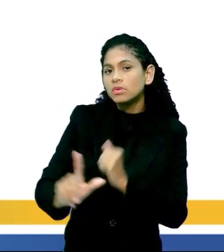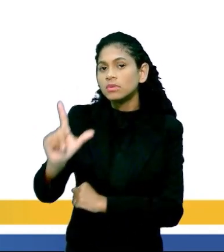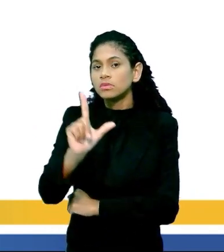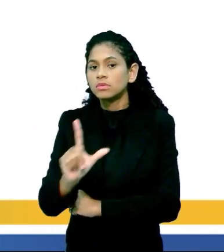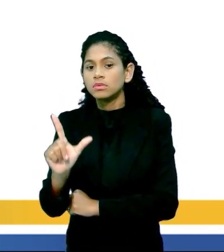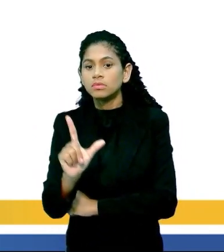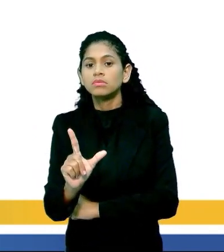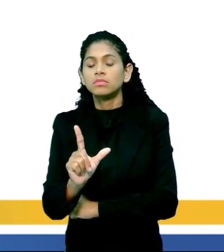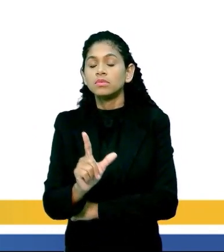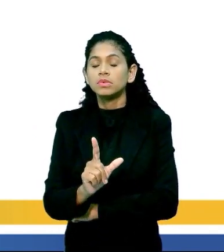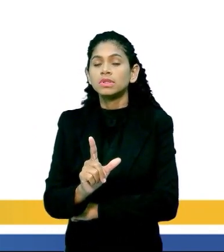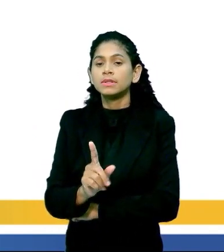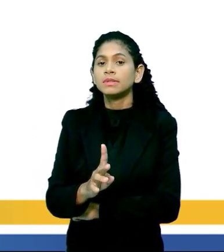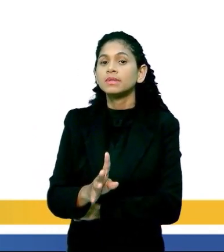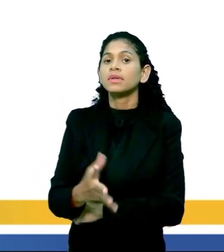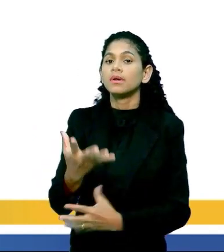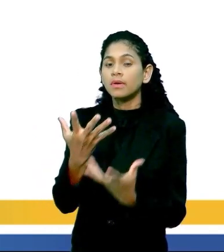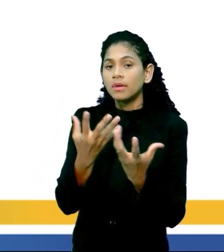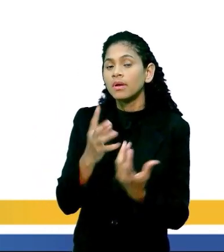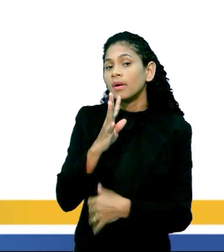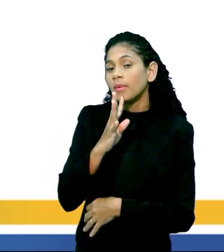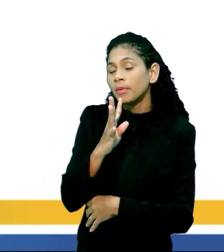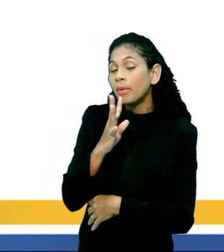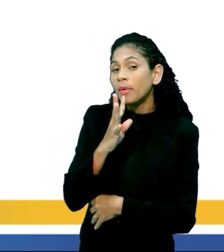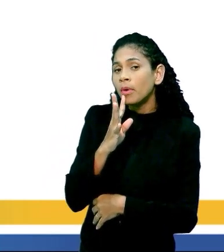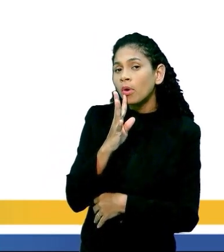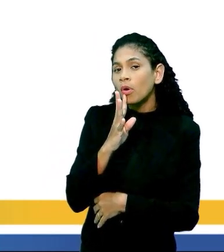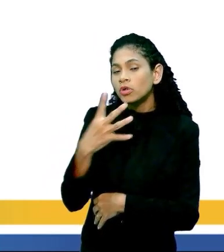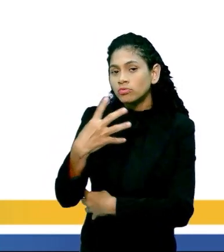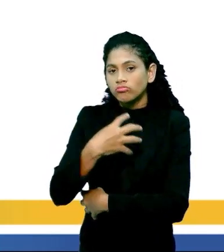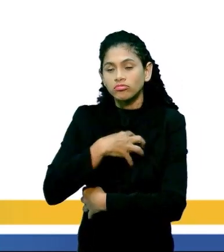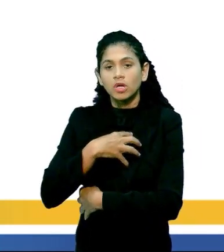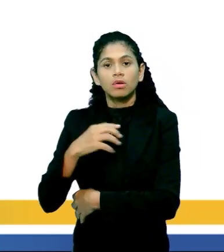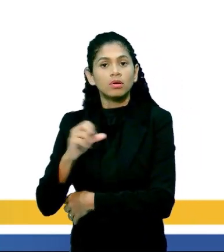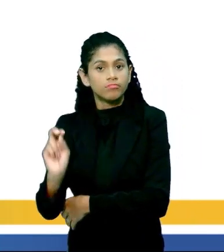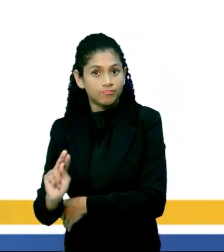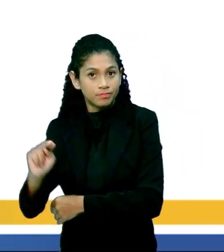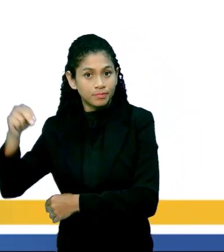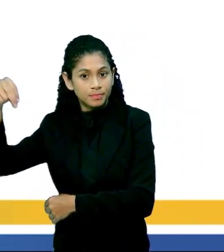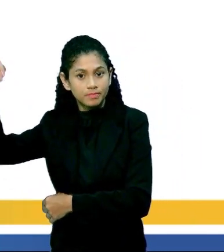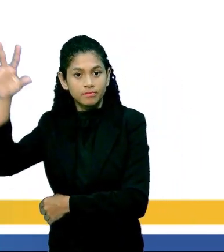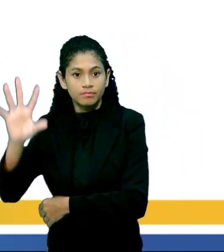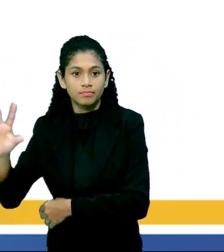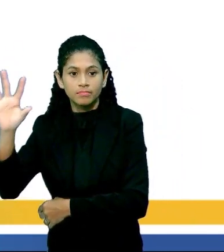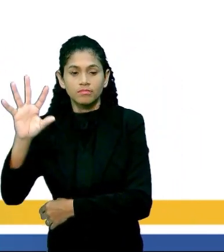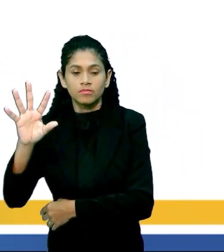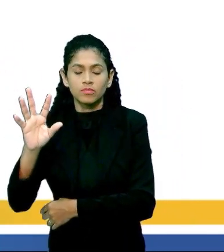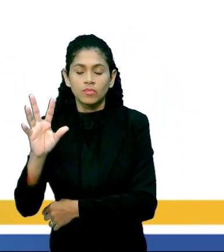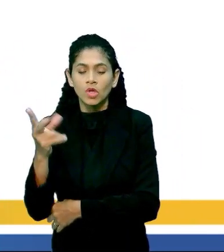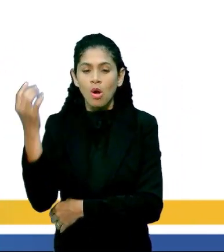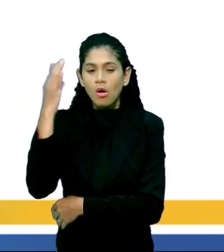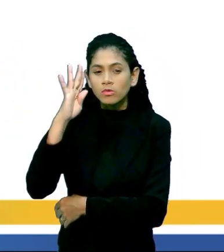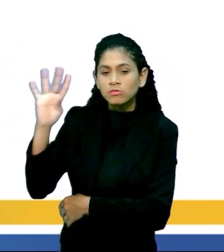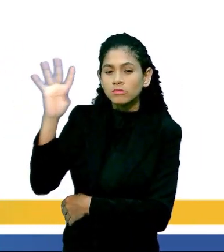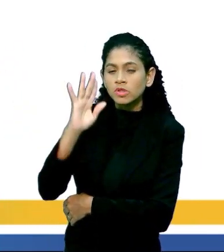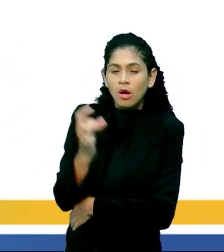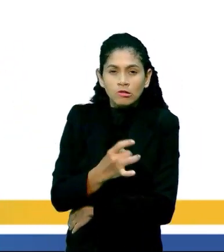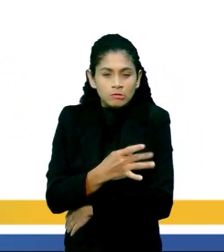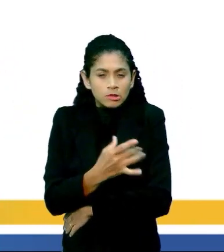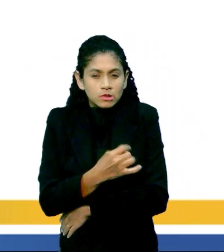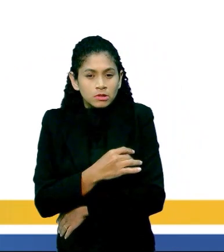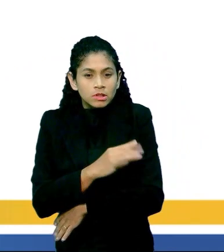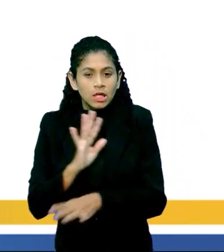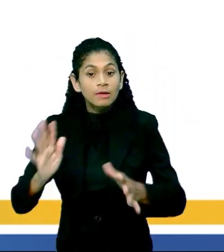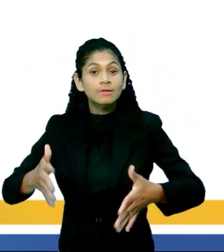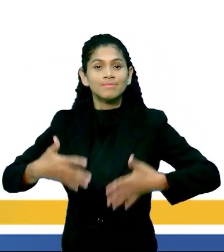espírito nordestino. Os costumes, a língua, os sonhos, os medos e as alegrias do povo estão no